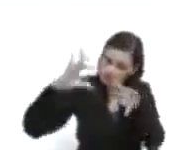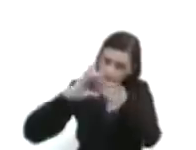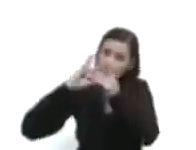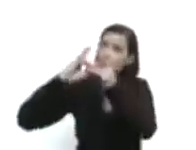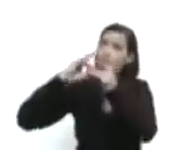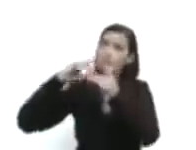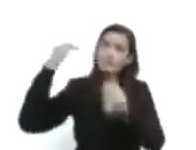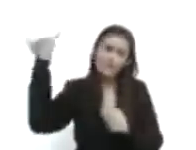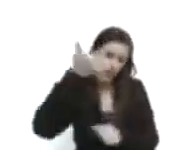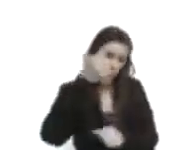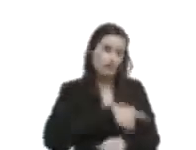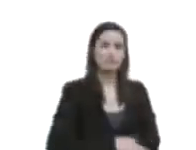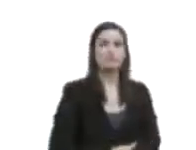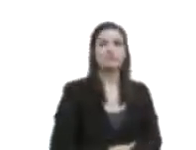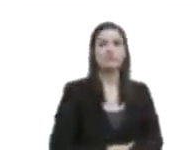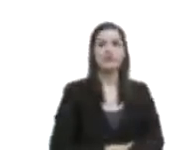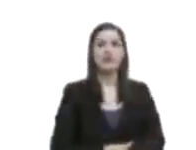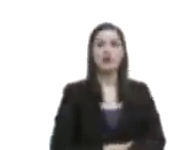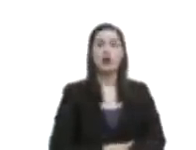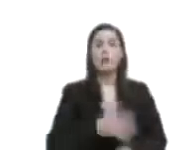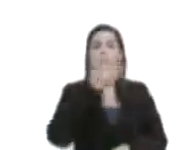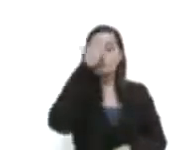um evangelista,